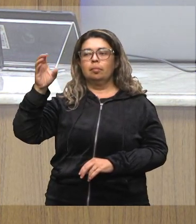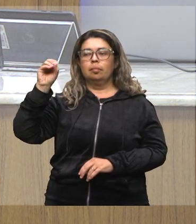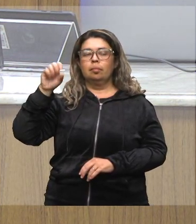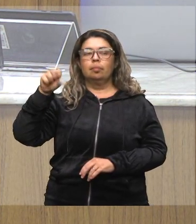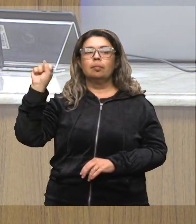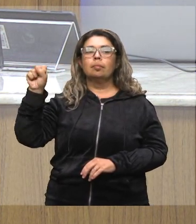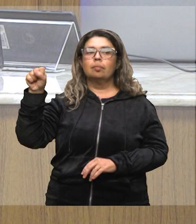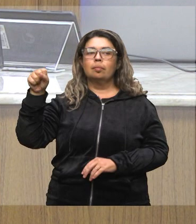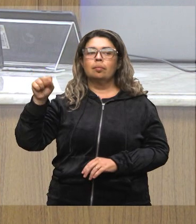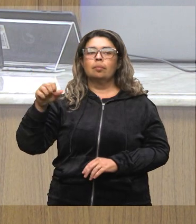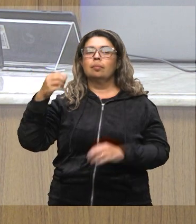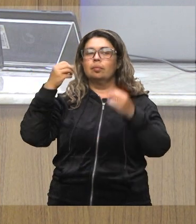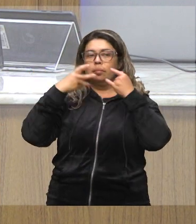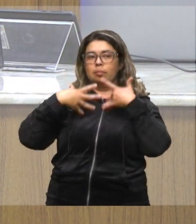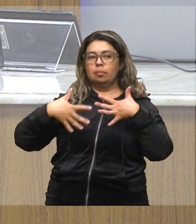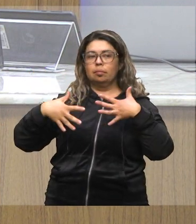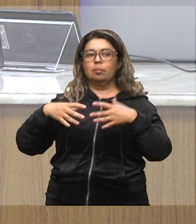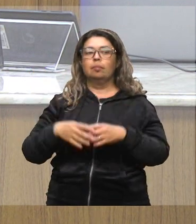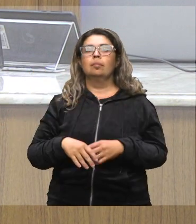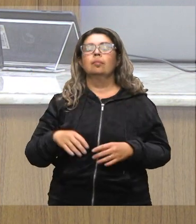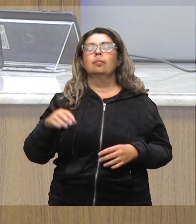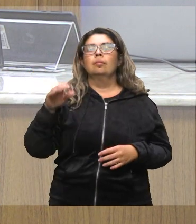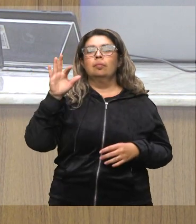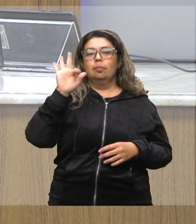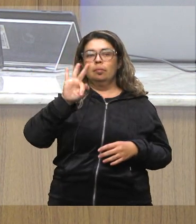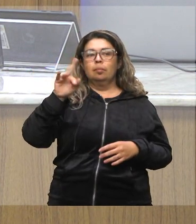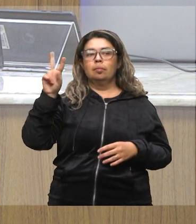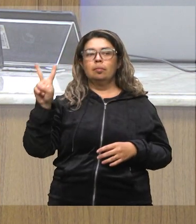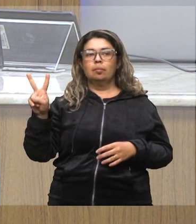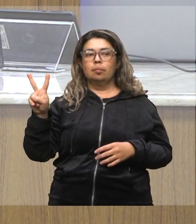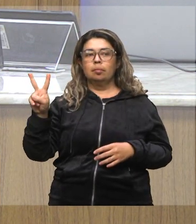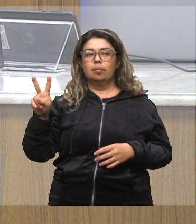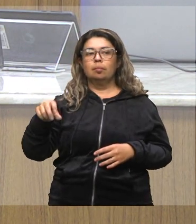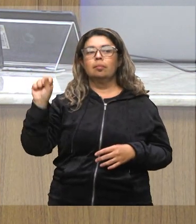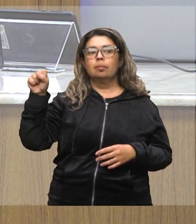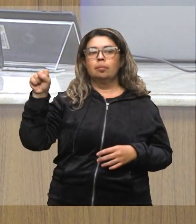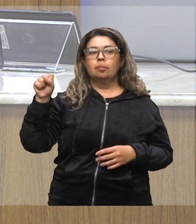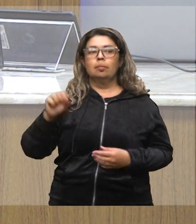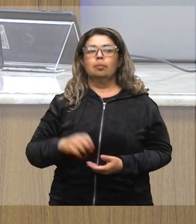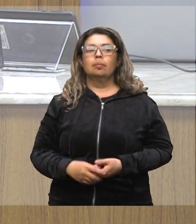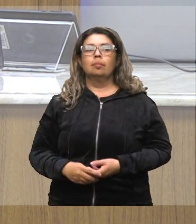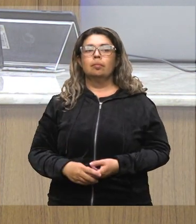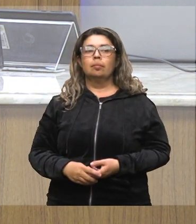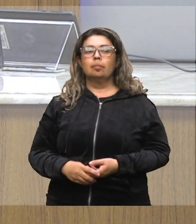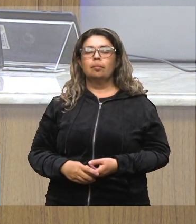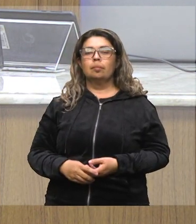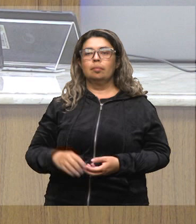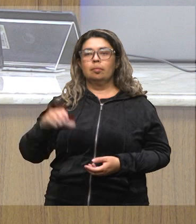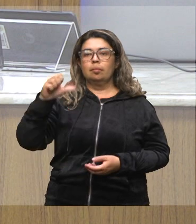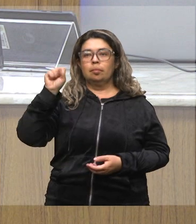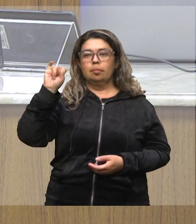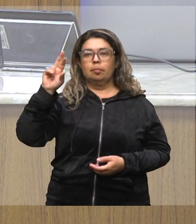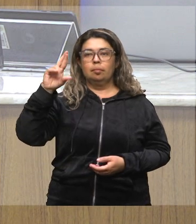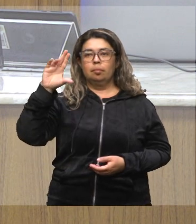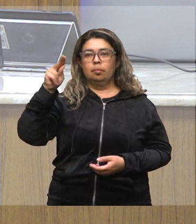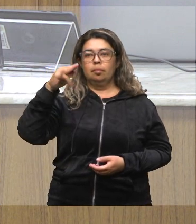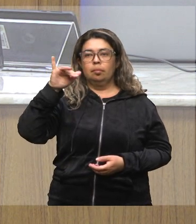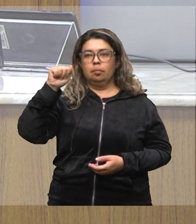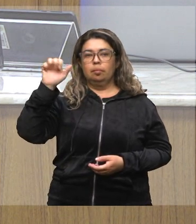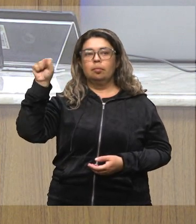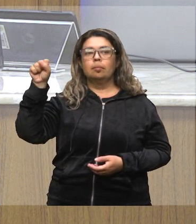verbal, vota sim, com declaração. Fernando Augusto Vieira de Souza. Sim. Fernando Pereira Siqueira Júnior, vota